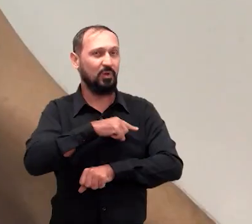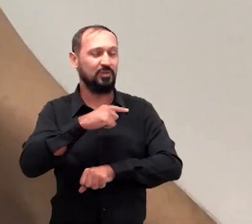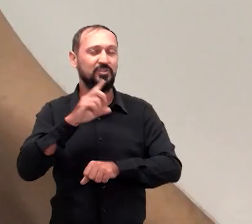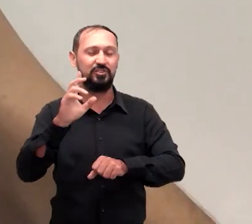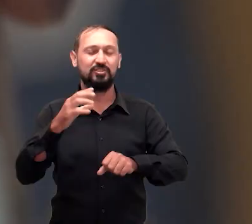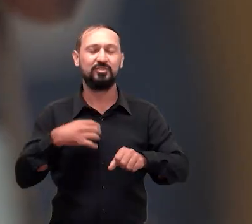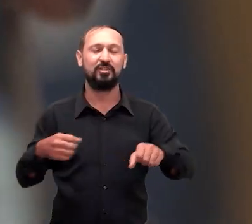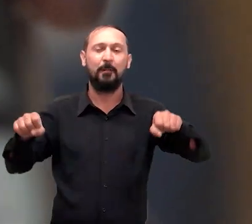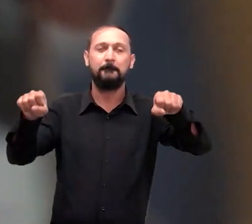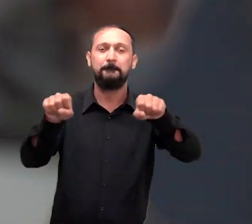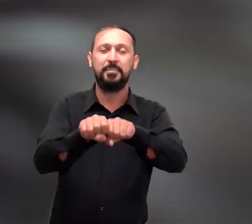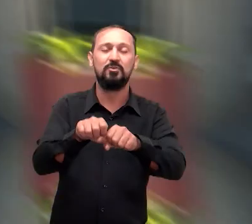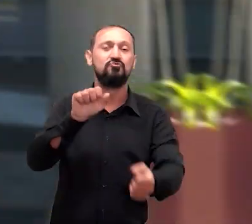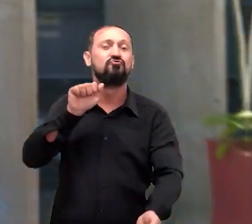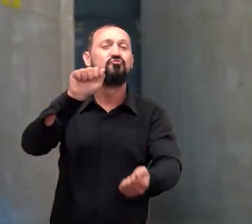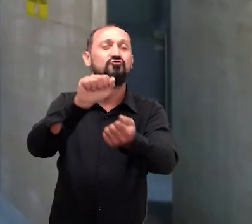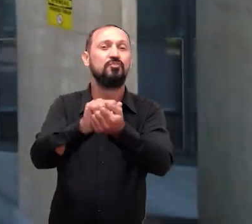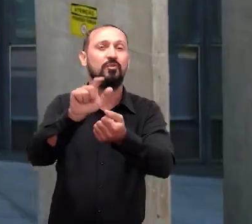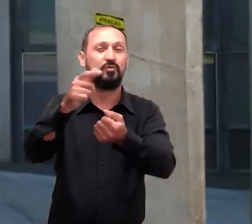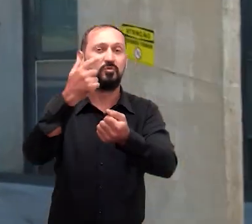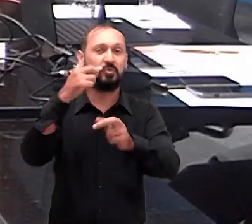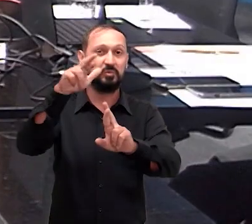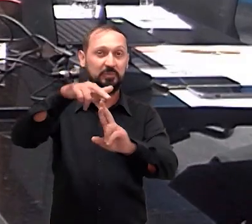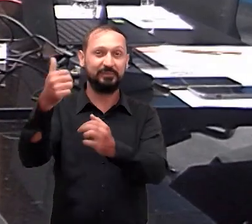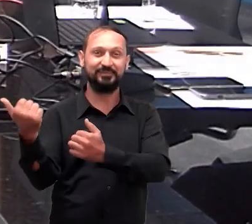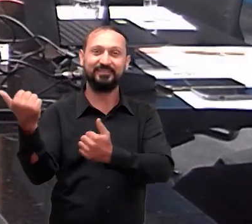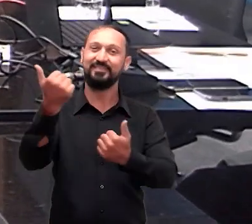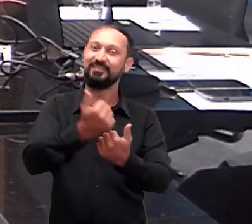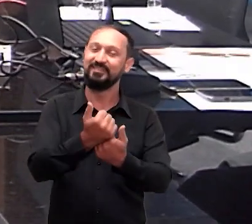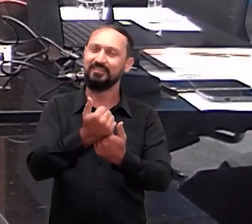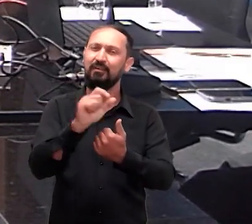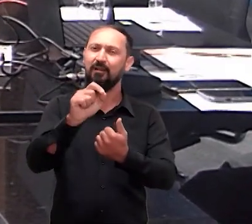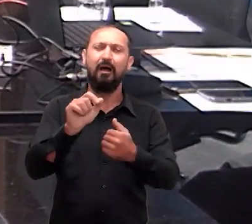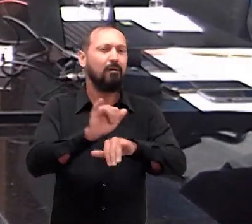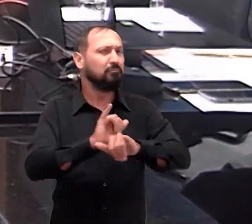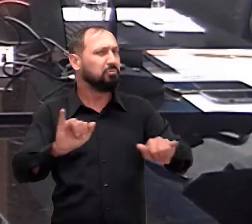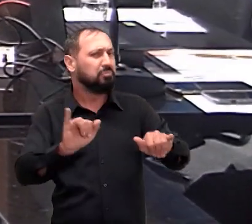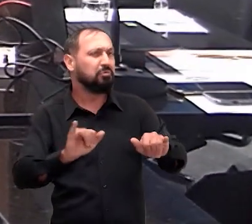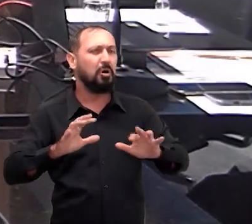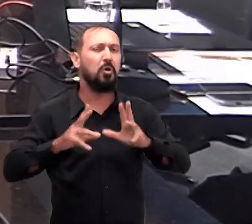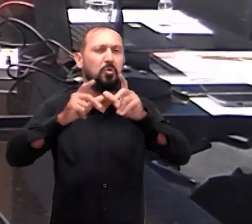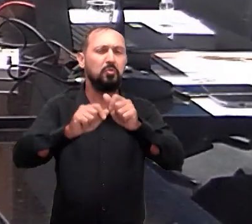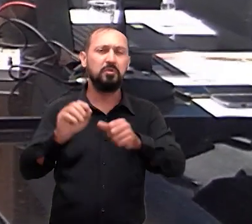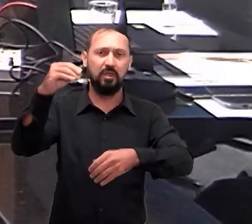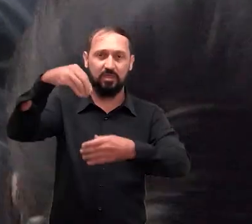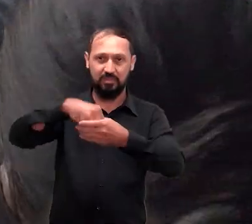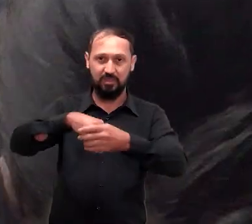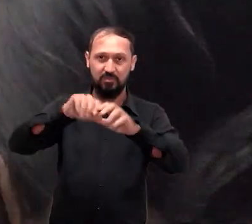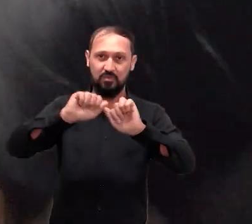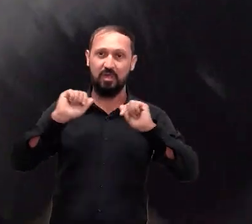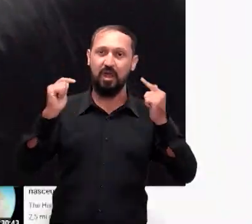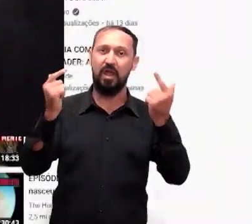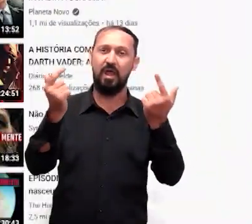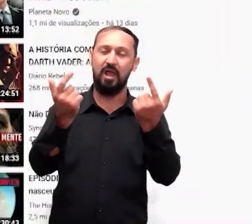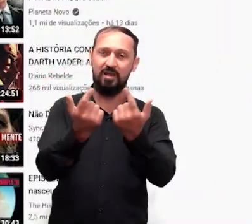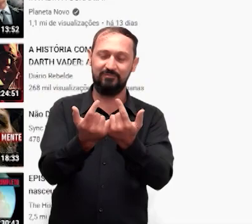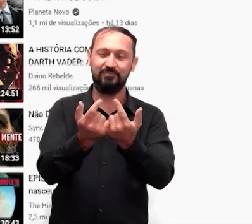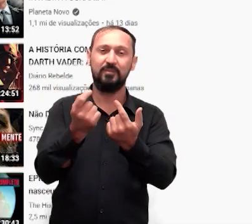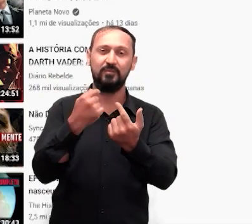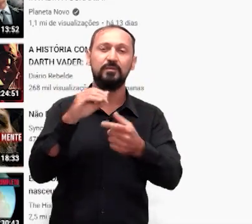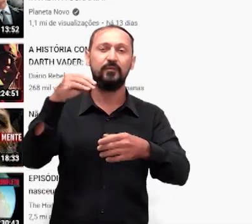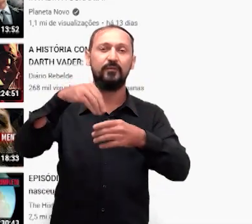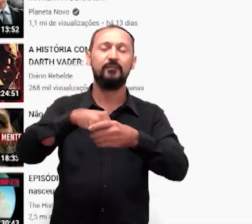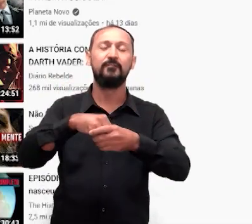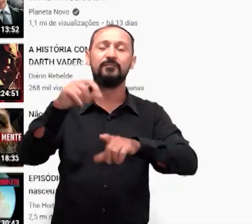Somos conectados. Somos representados. As notícias e tudo o que acontece no Parlamento,